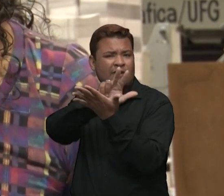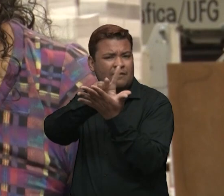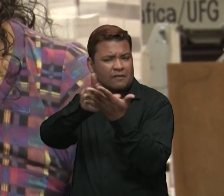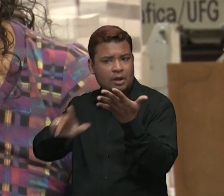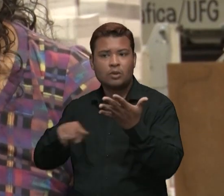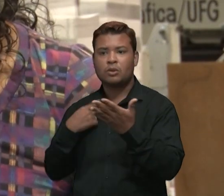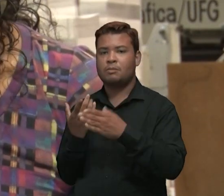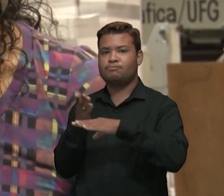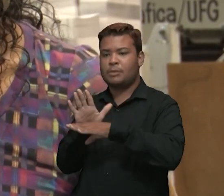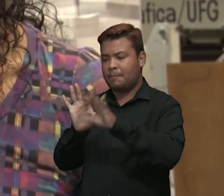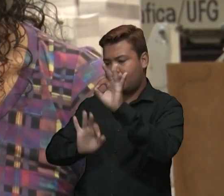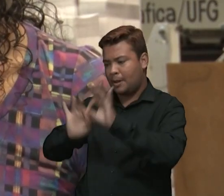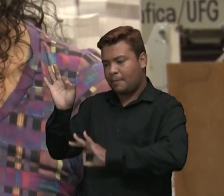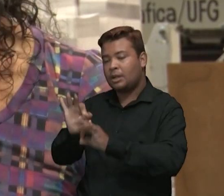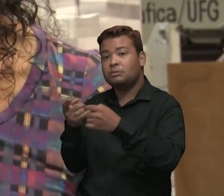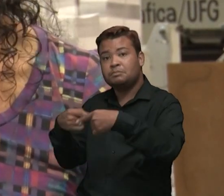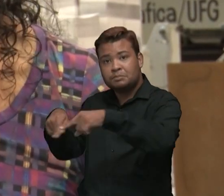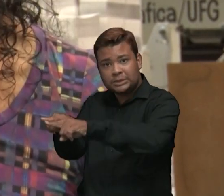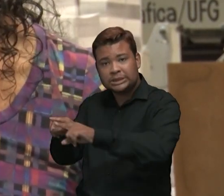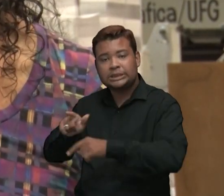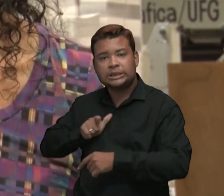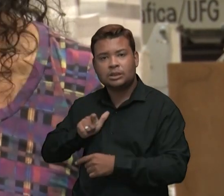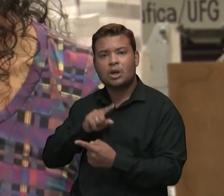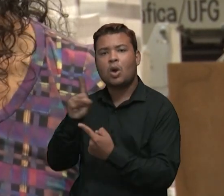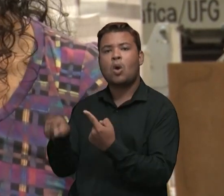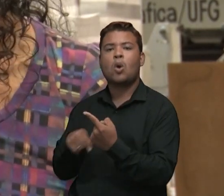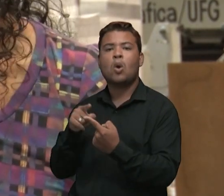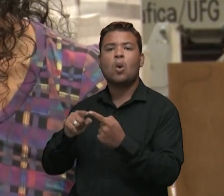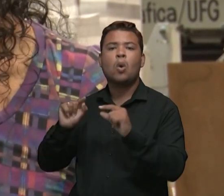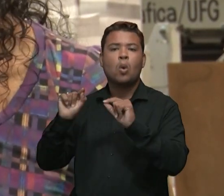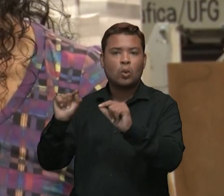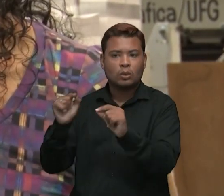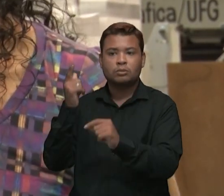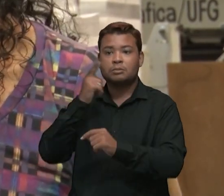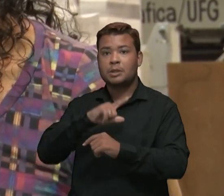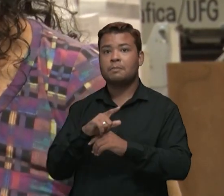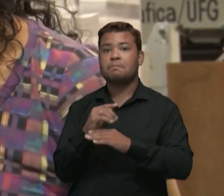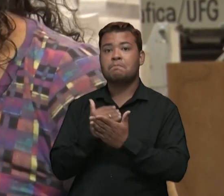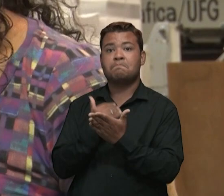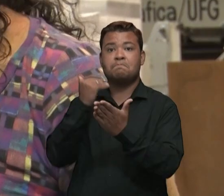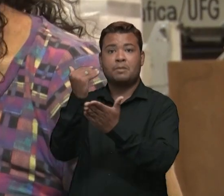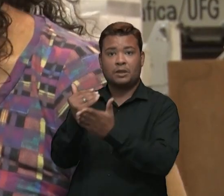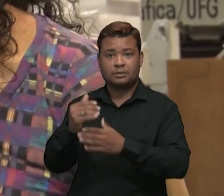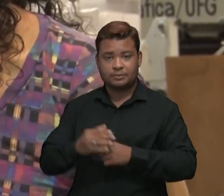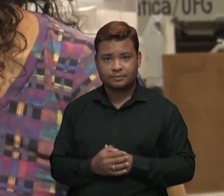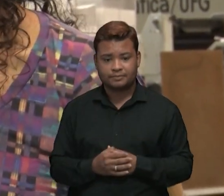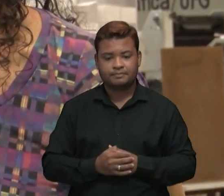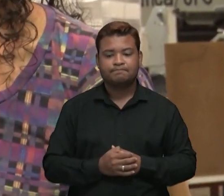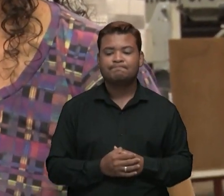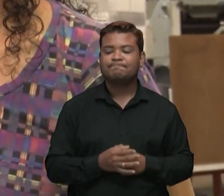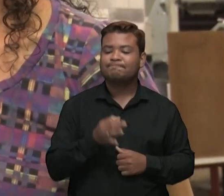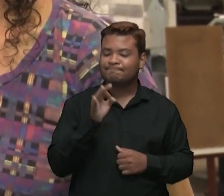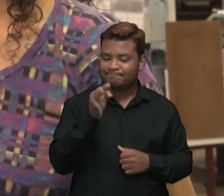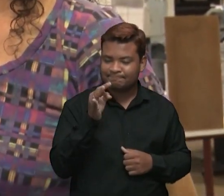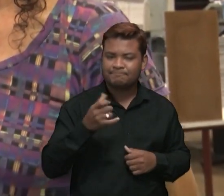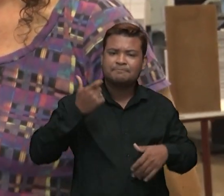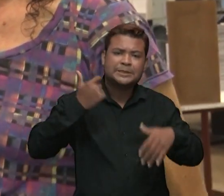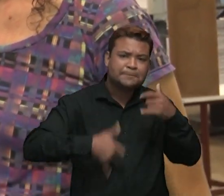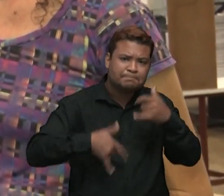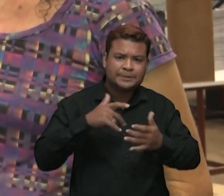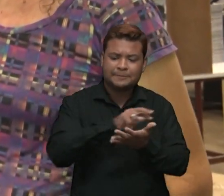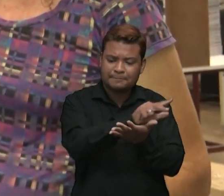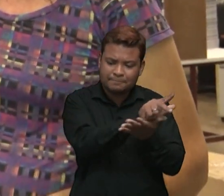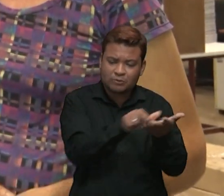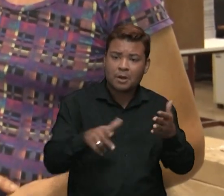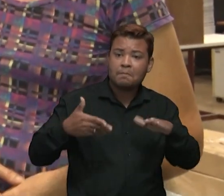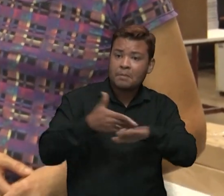produzindo e fazendo essas parcerias. E o objetivo é ampliar, aumentar. Certo. Maria Lúcia, muito obrigada por